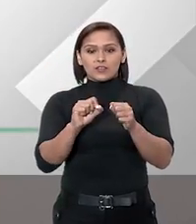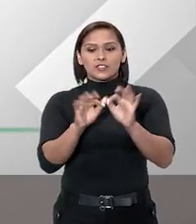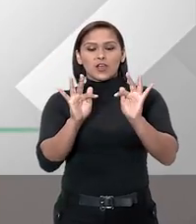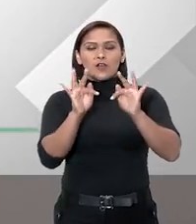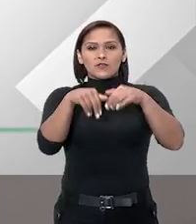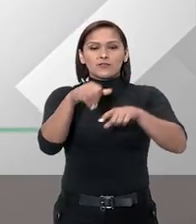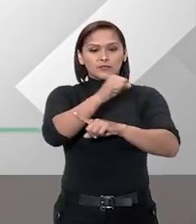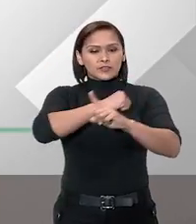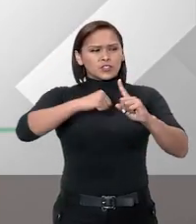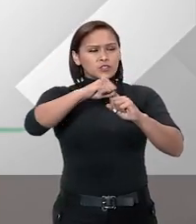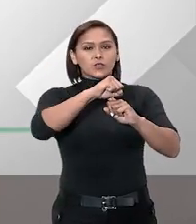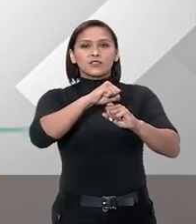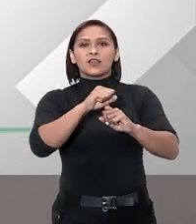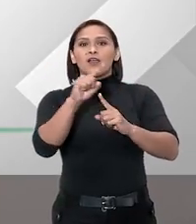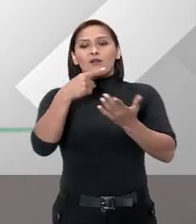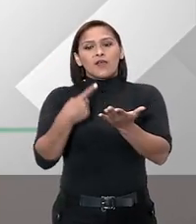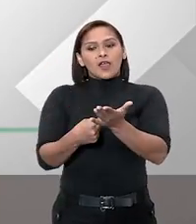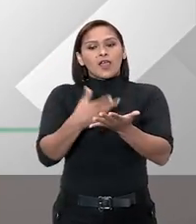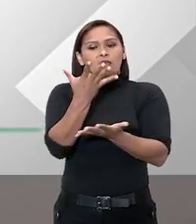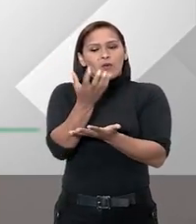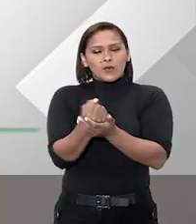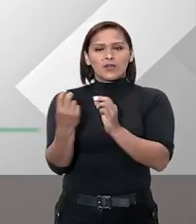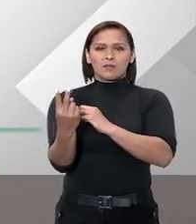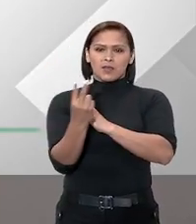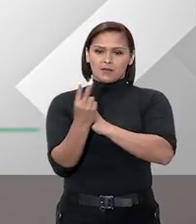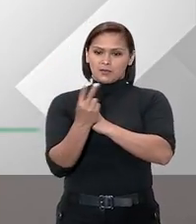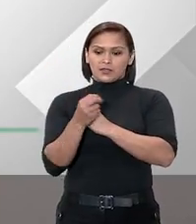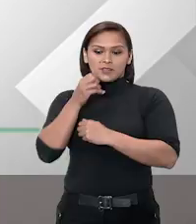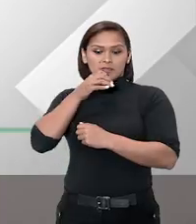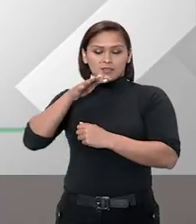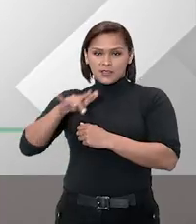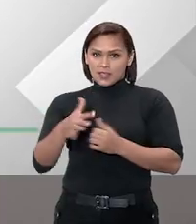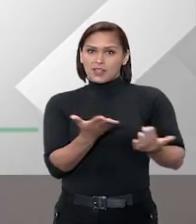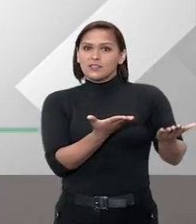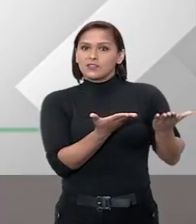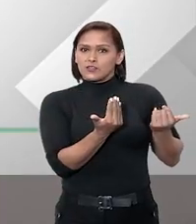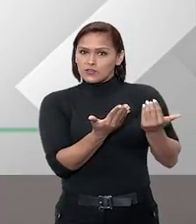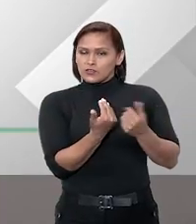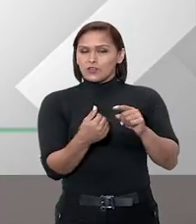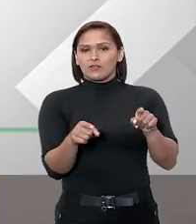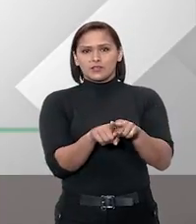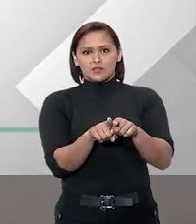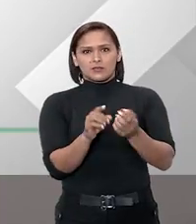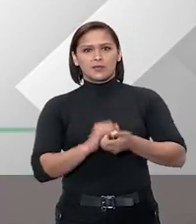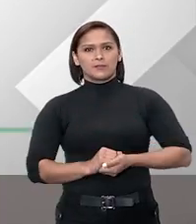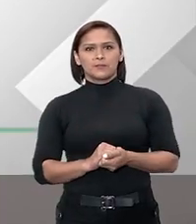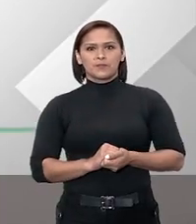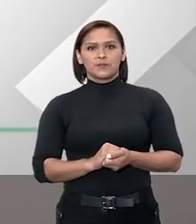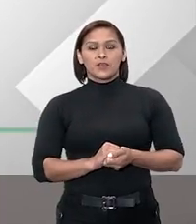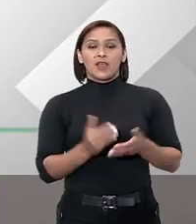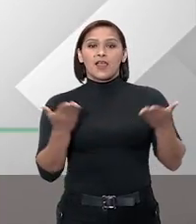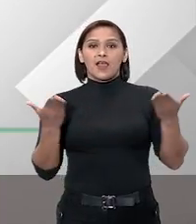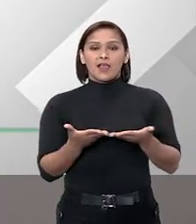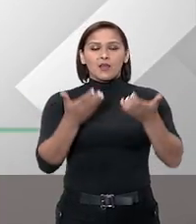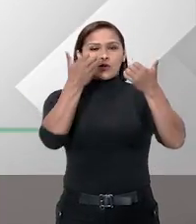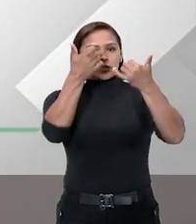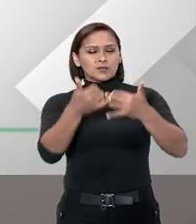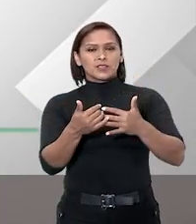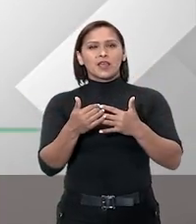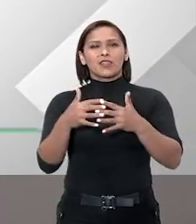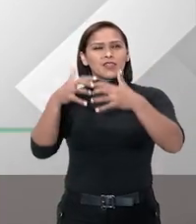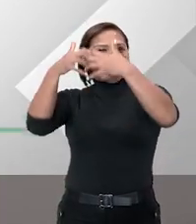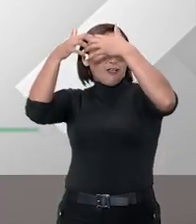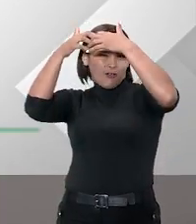a que ela se destina, que é o acolhimento e a proteção das nossas crianças e dos nossos adolescentes. No que diz respeito ao